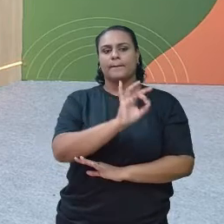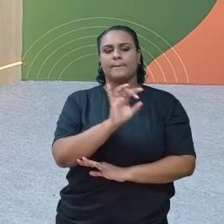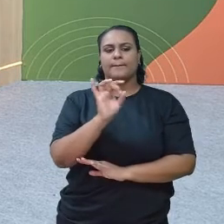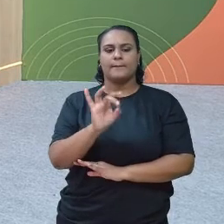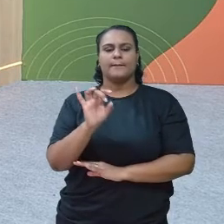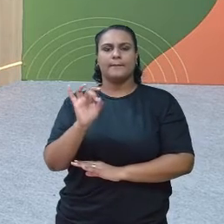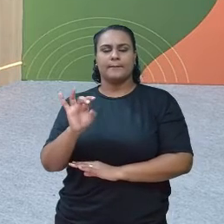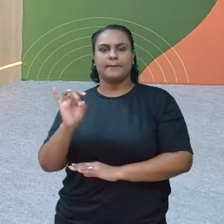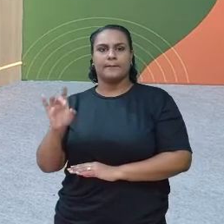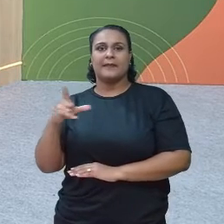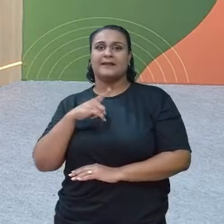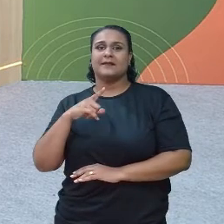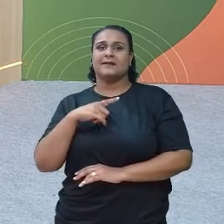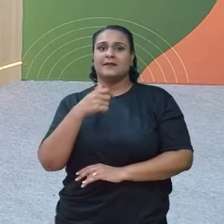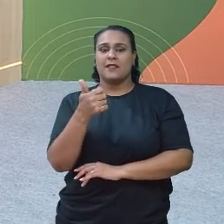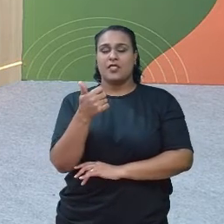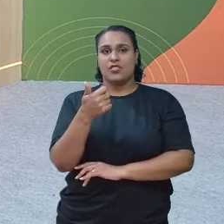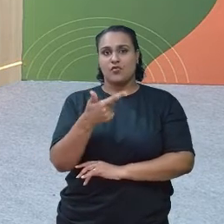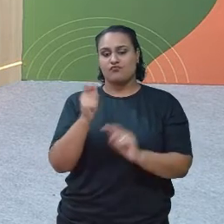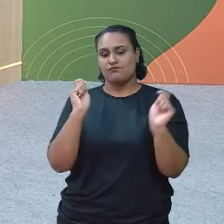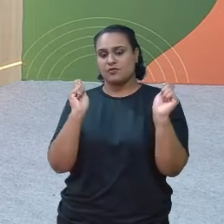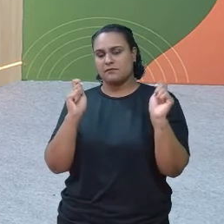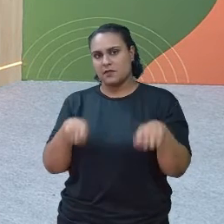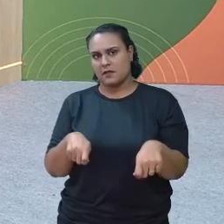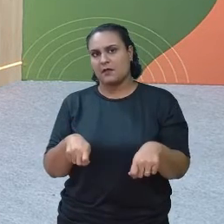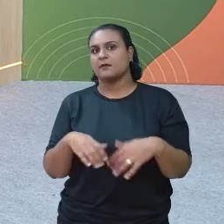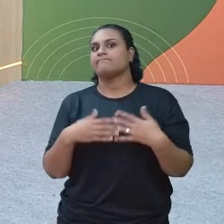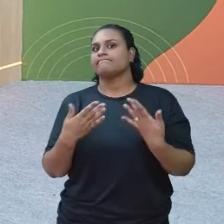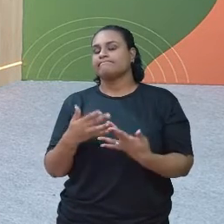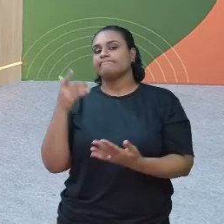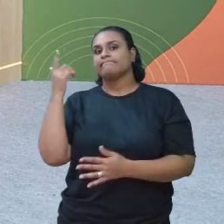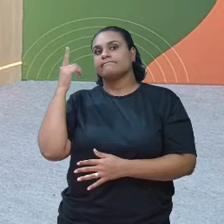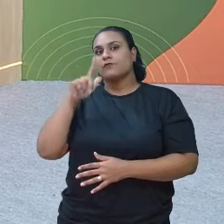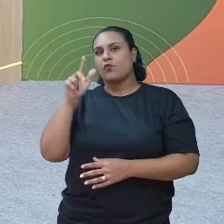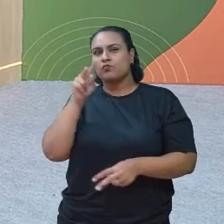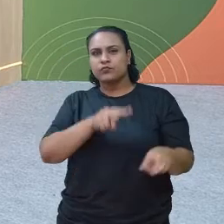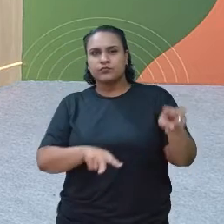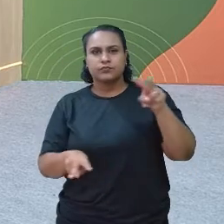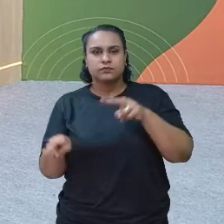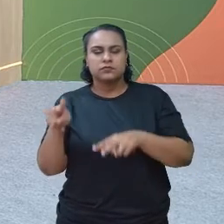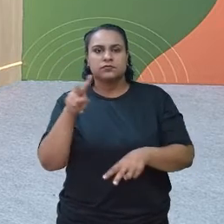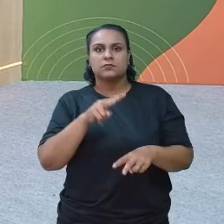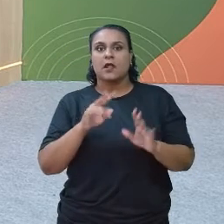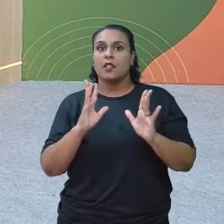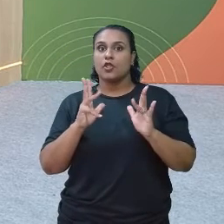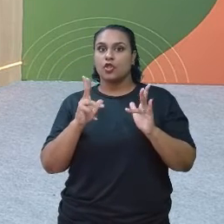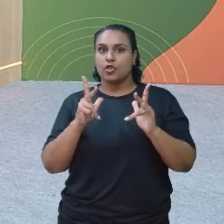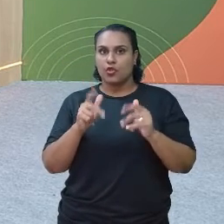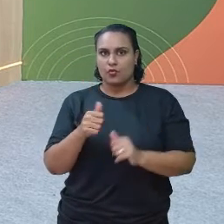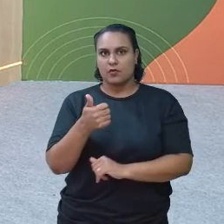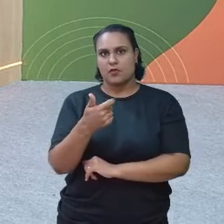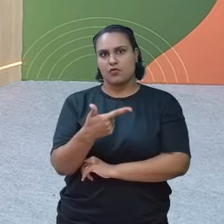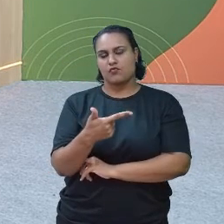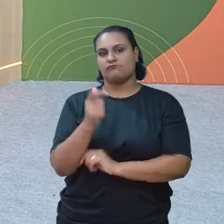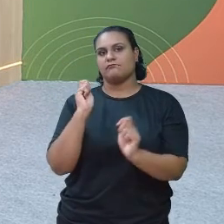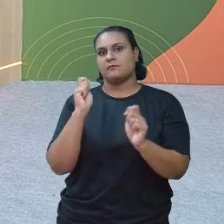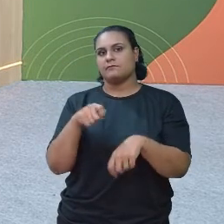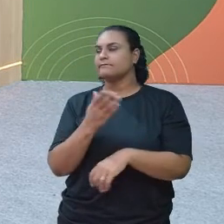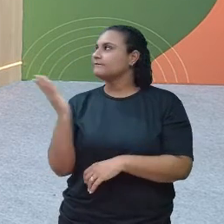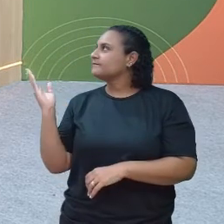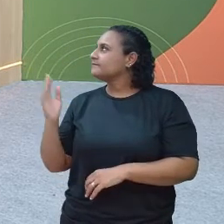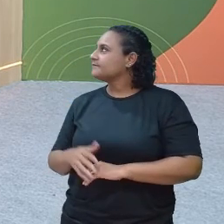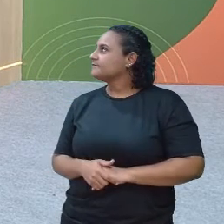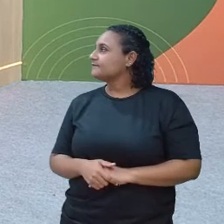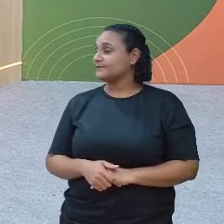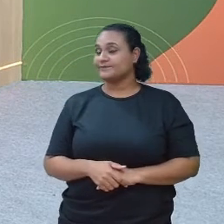nós tínhamos 12 possibilidades e a gente conseguiu visualizar todas essas 12 possibilidades,